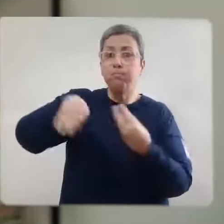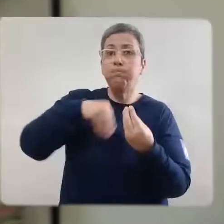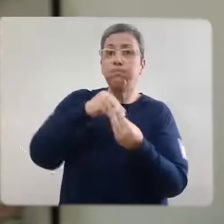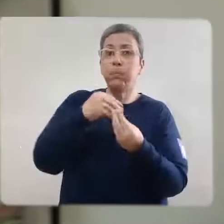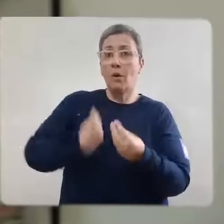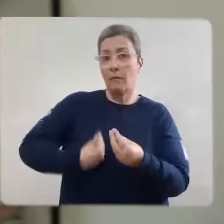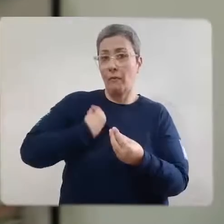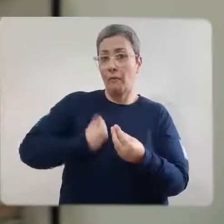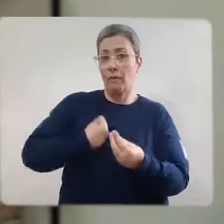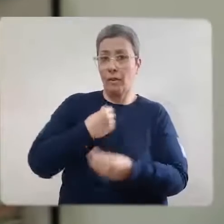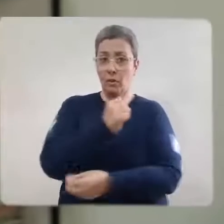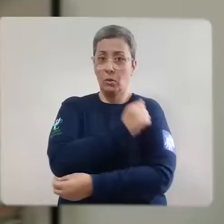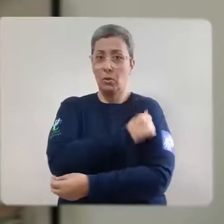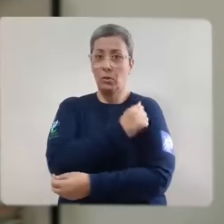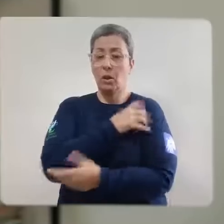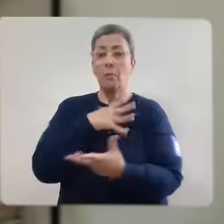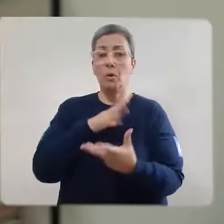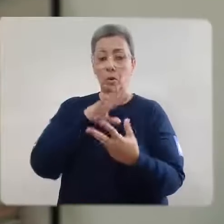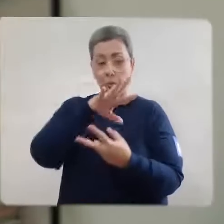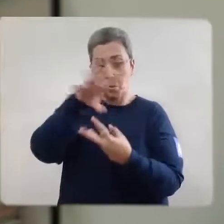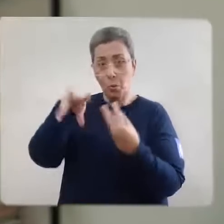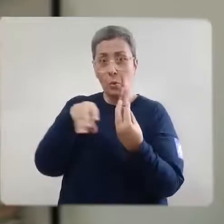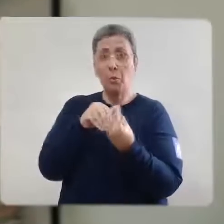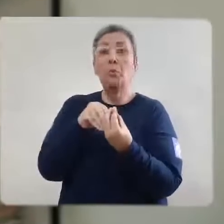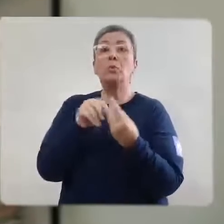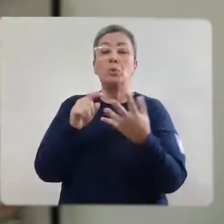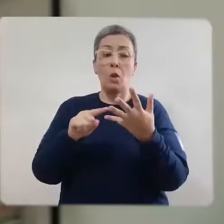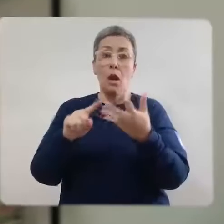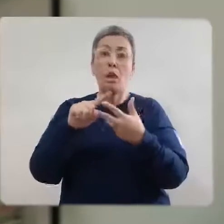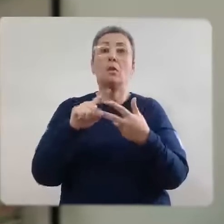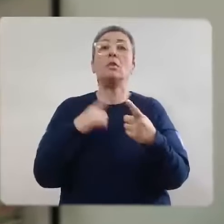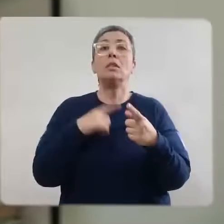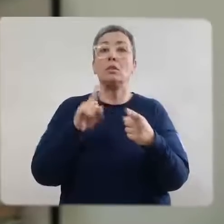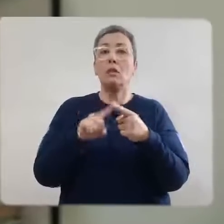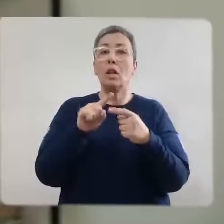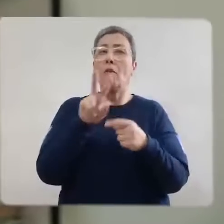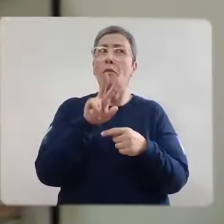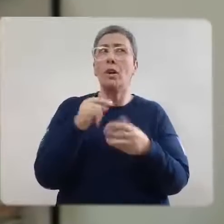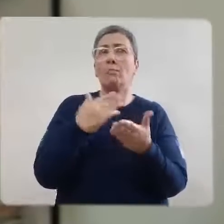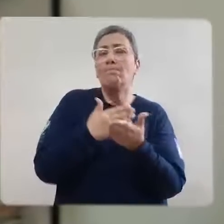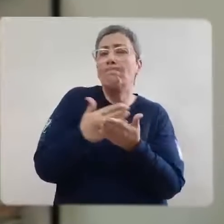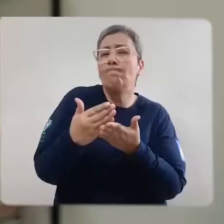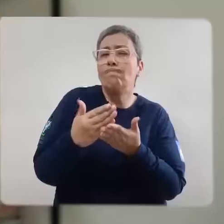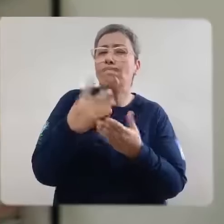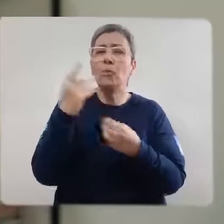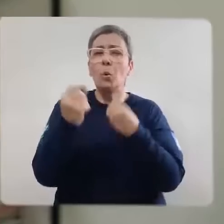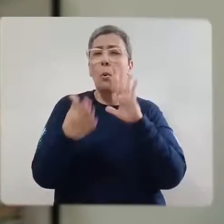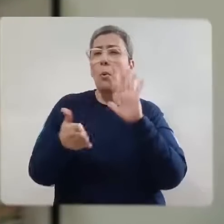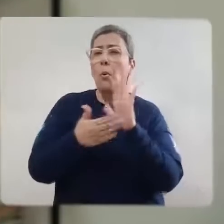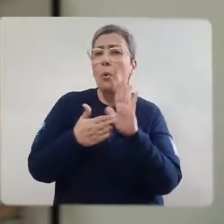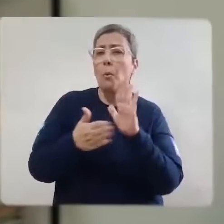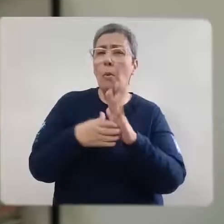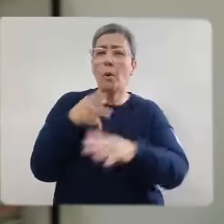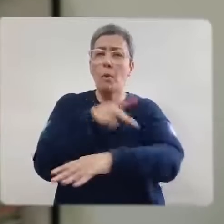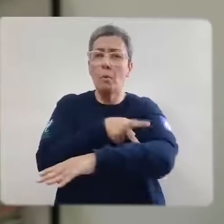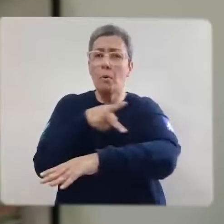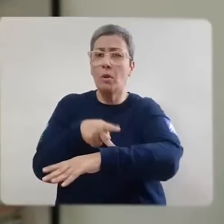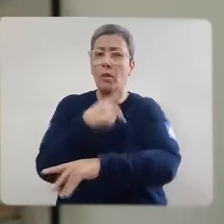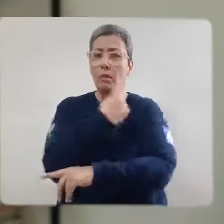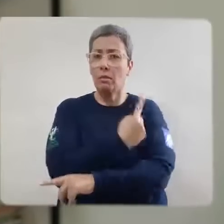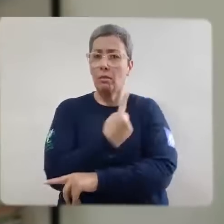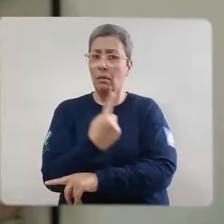integral. Então, quando nós temos reunidos esses elementos, a gente começa a pensar nessa proposta